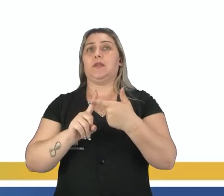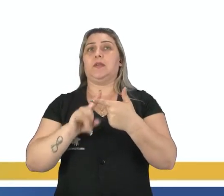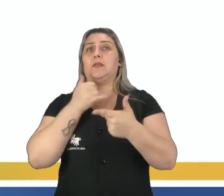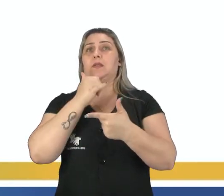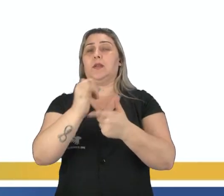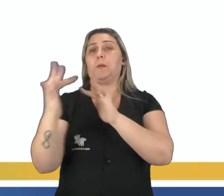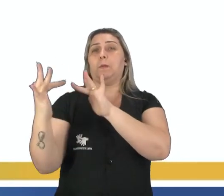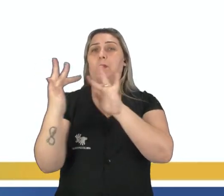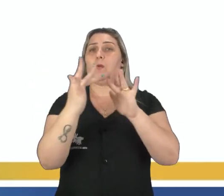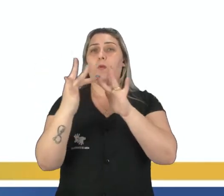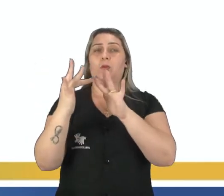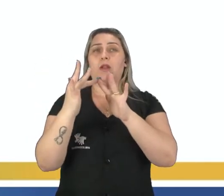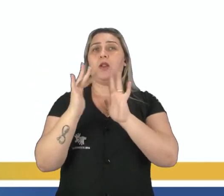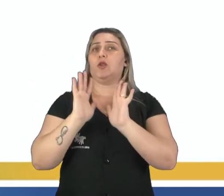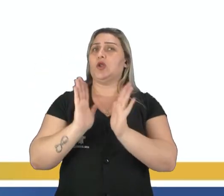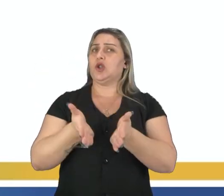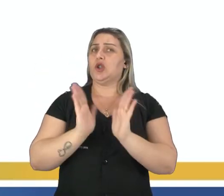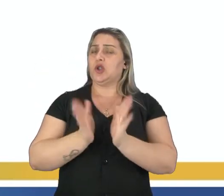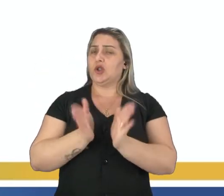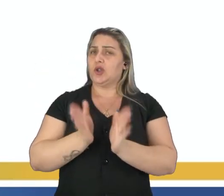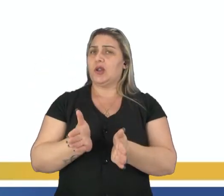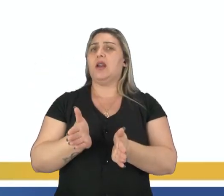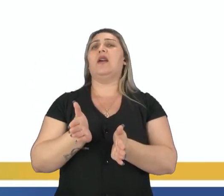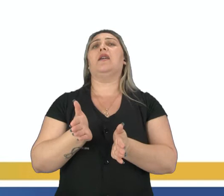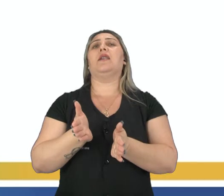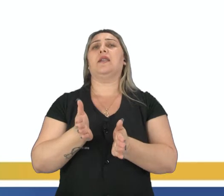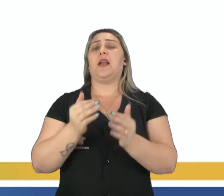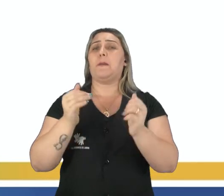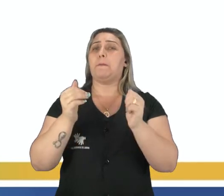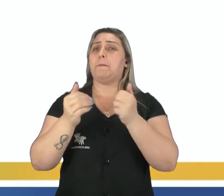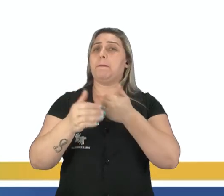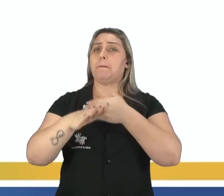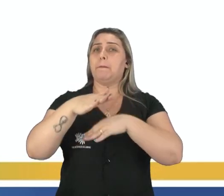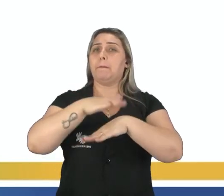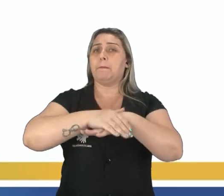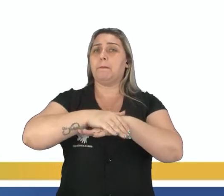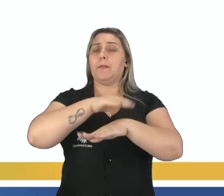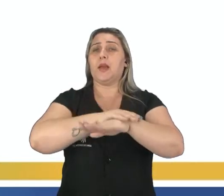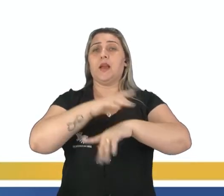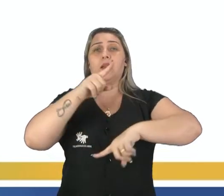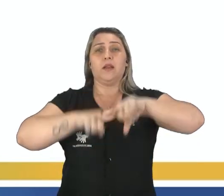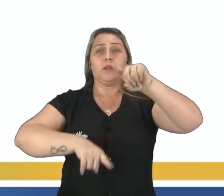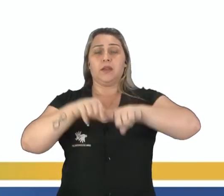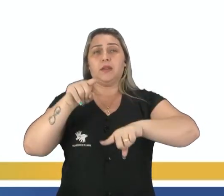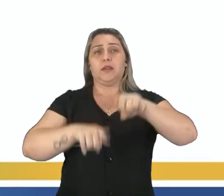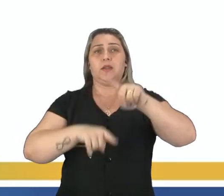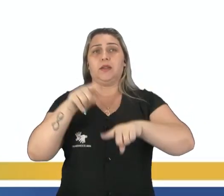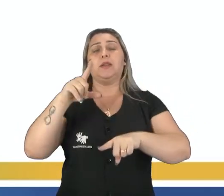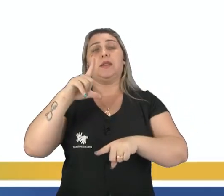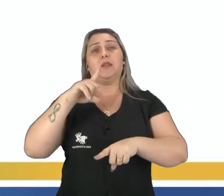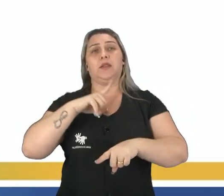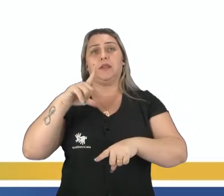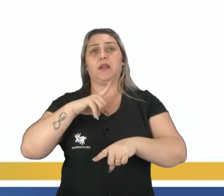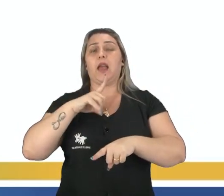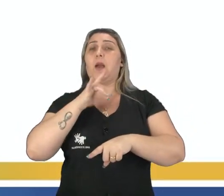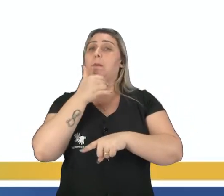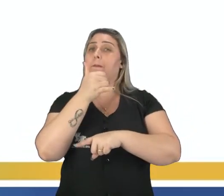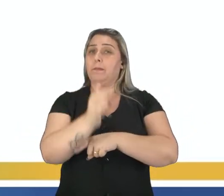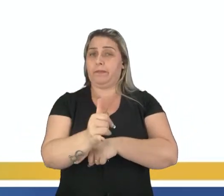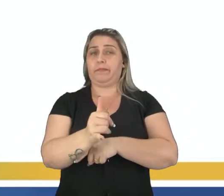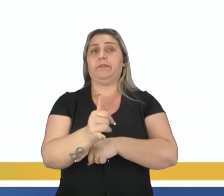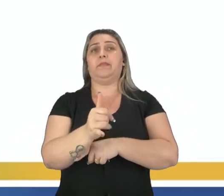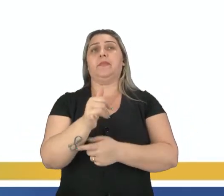por contato. E como o nome já diz, vai acontecer realmente quando ele toca no material. Então, se de repente tem um material